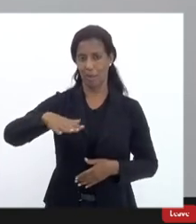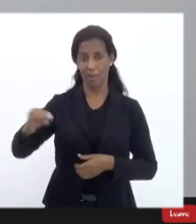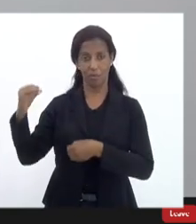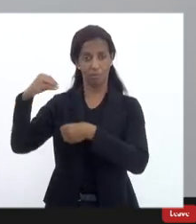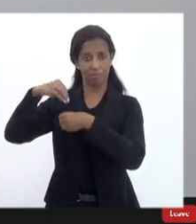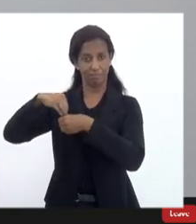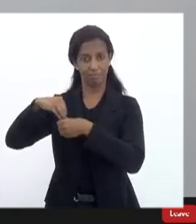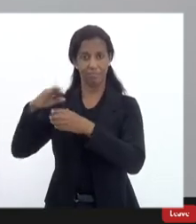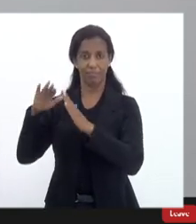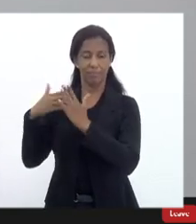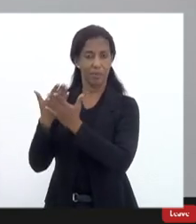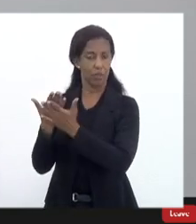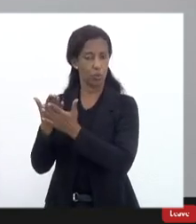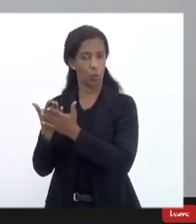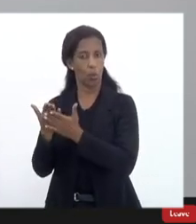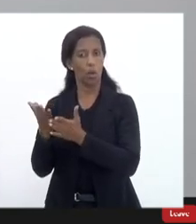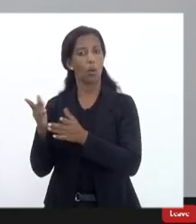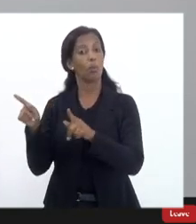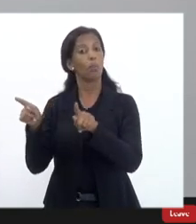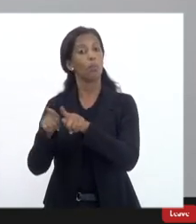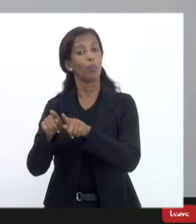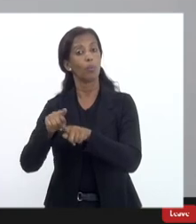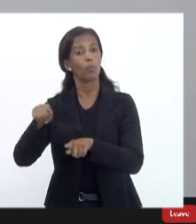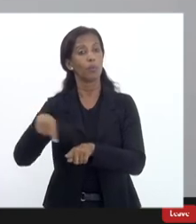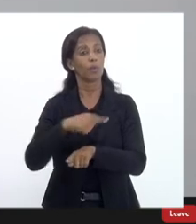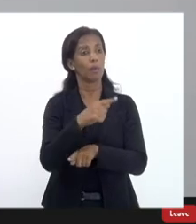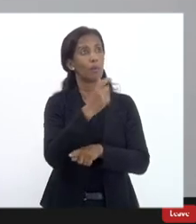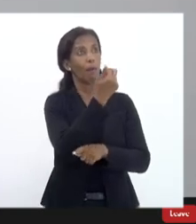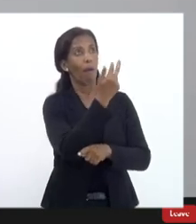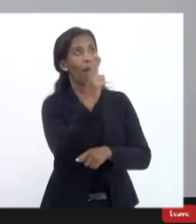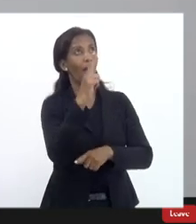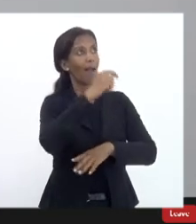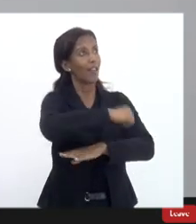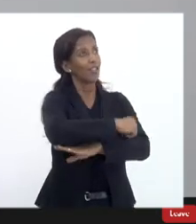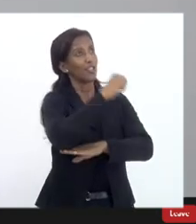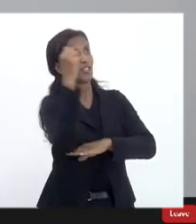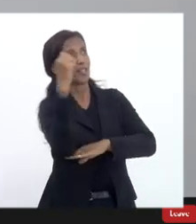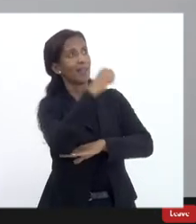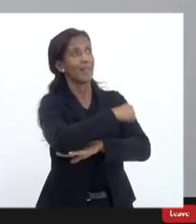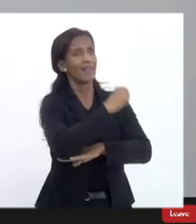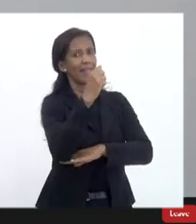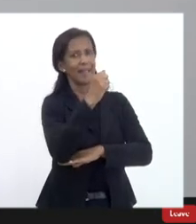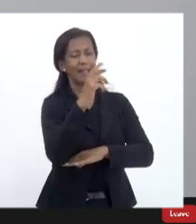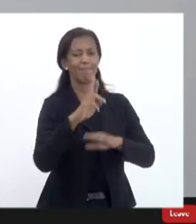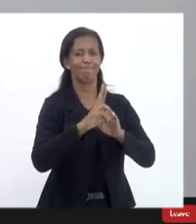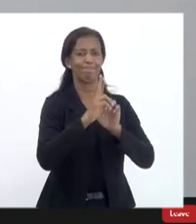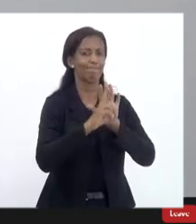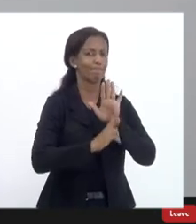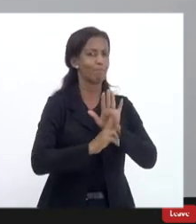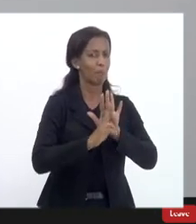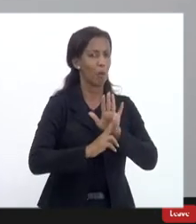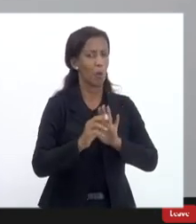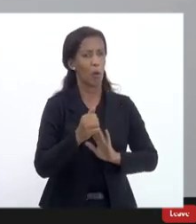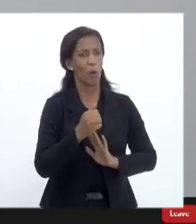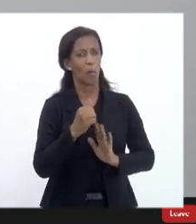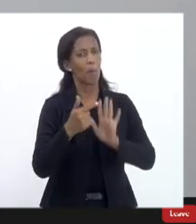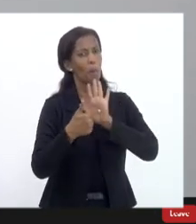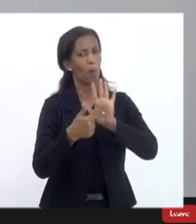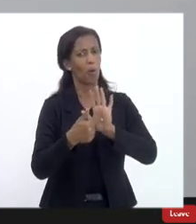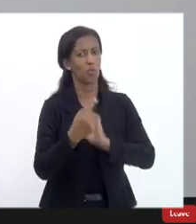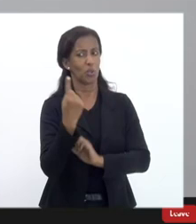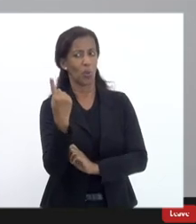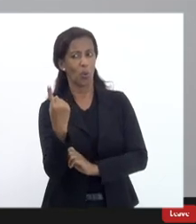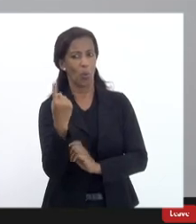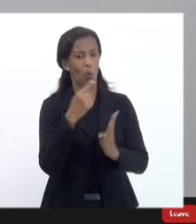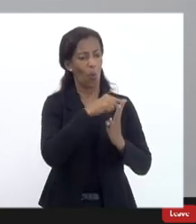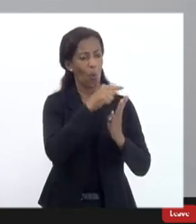da escola, quanto em relação à ventilação, o relatório apresenta um dado preocupante, algo em torno de uma em quatro